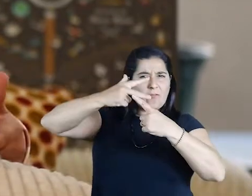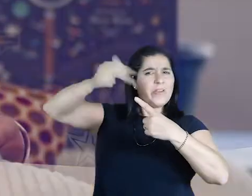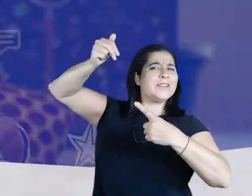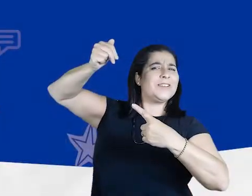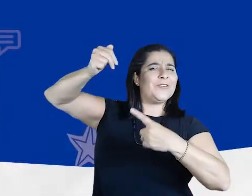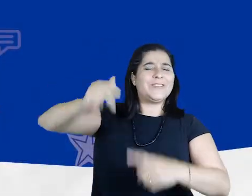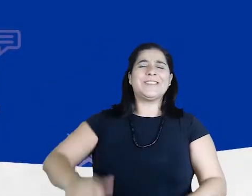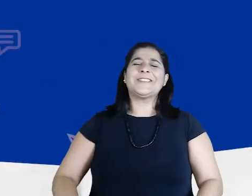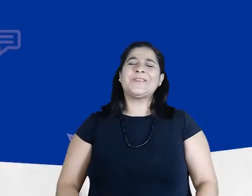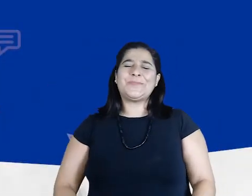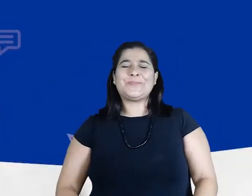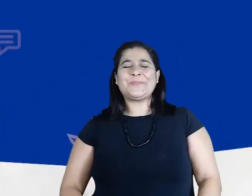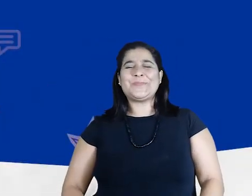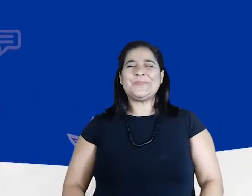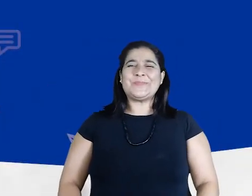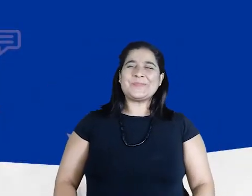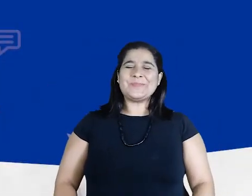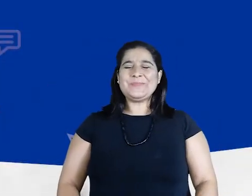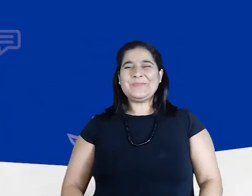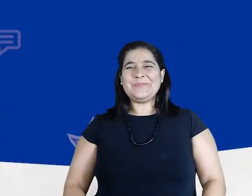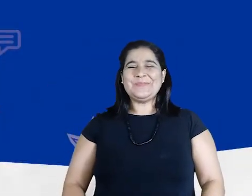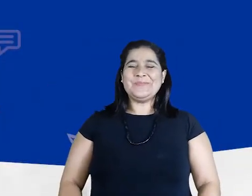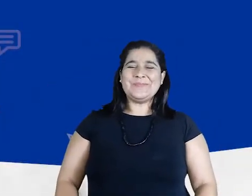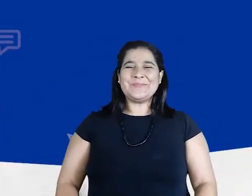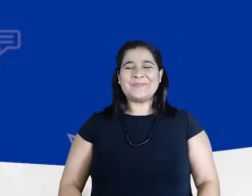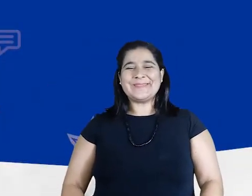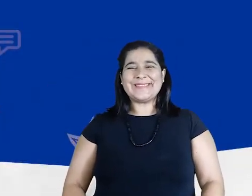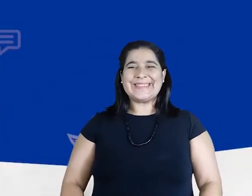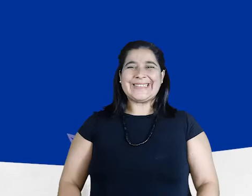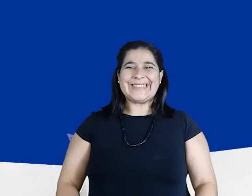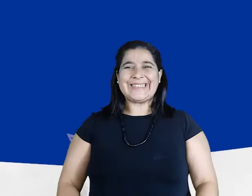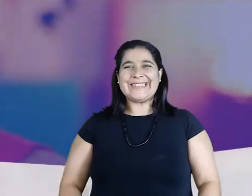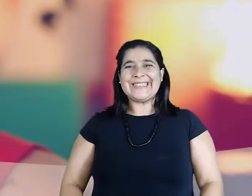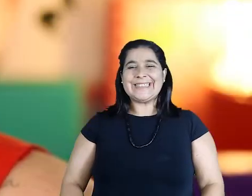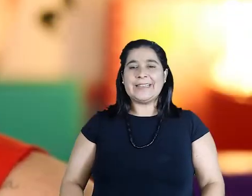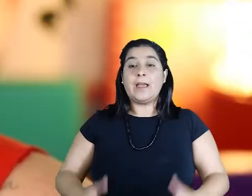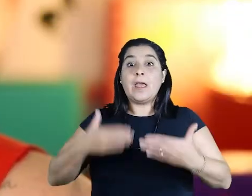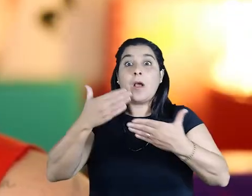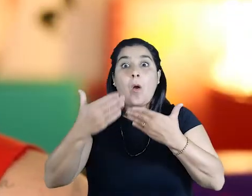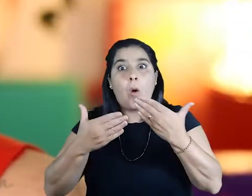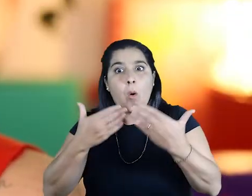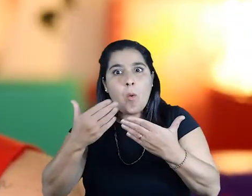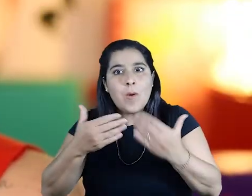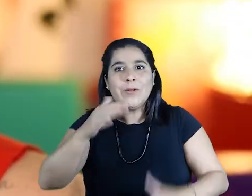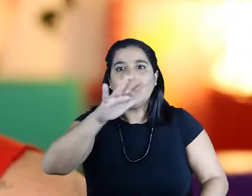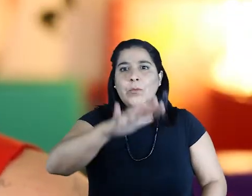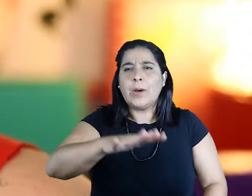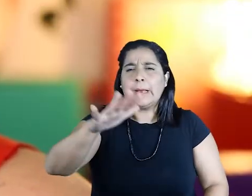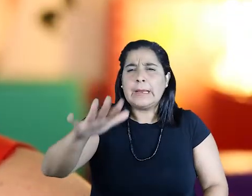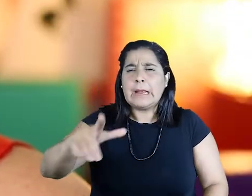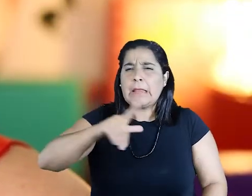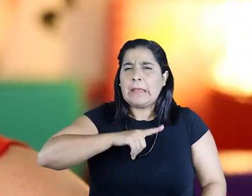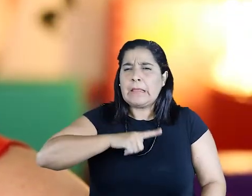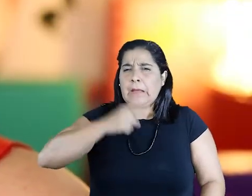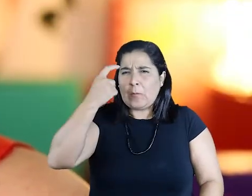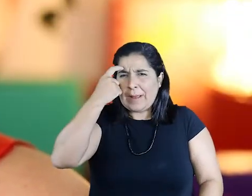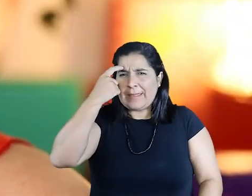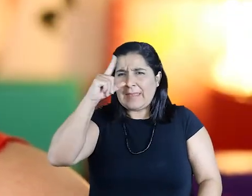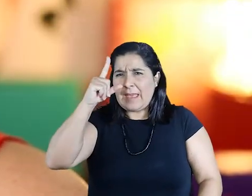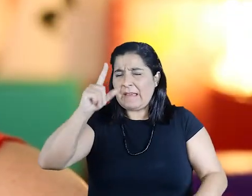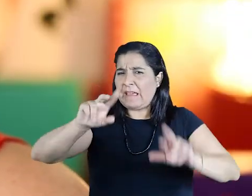campeões. E quando as crianças dão ideias